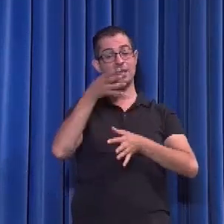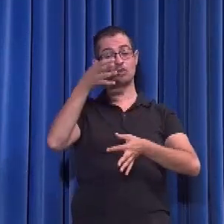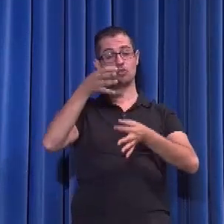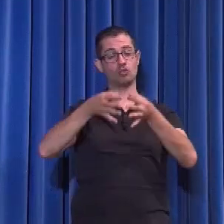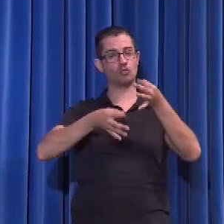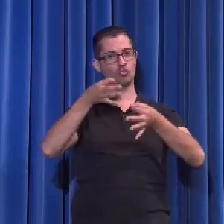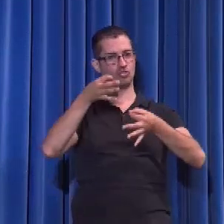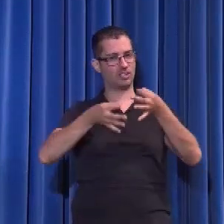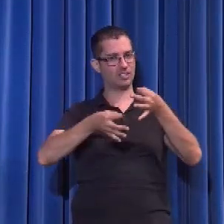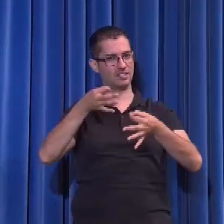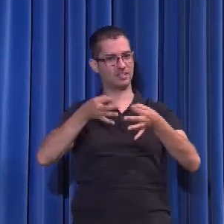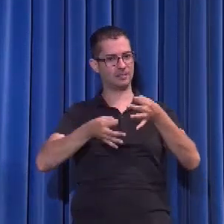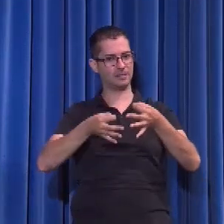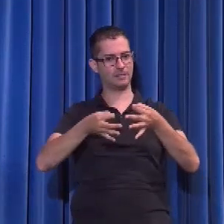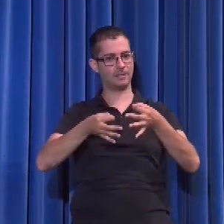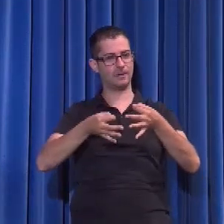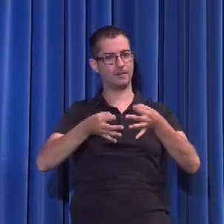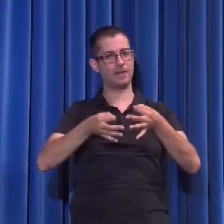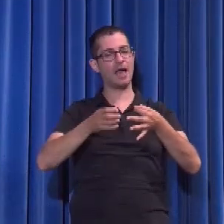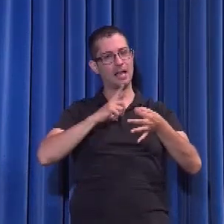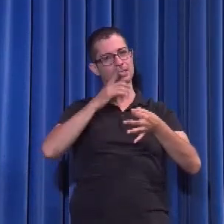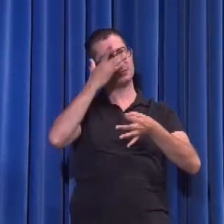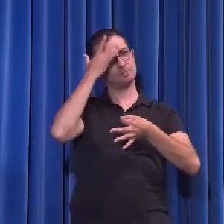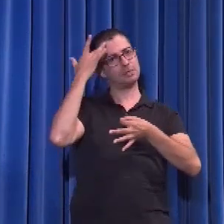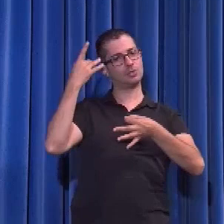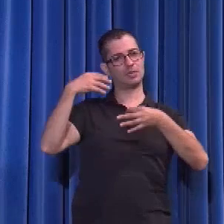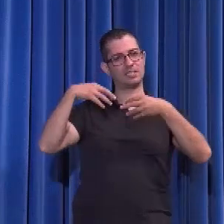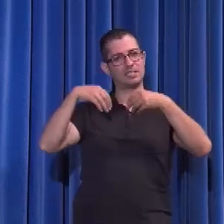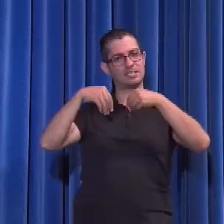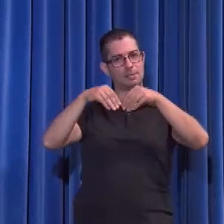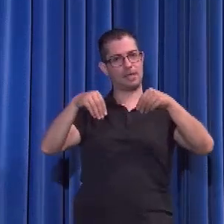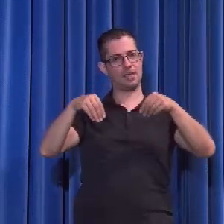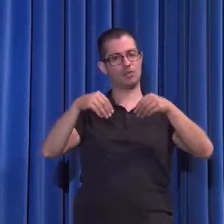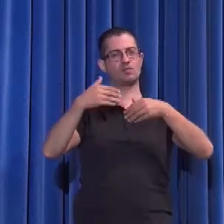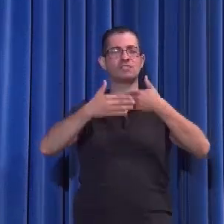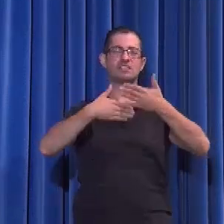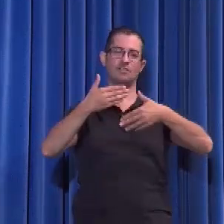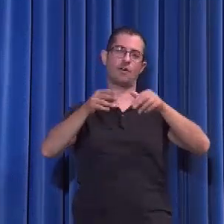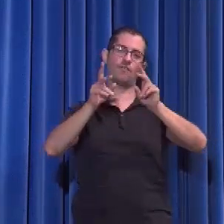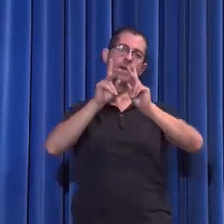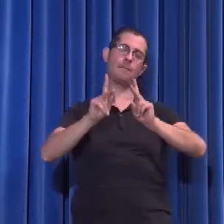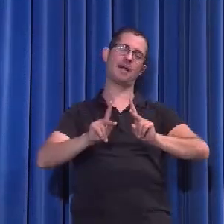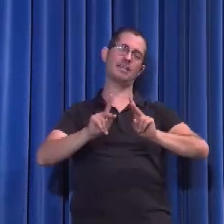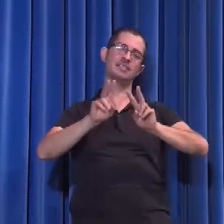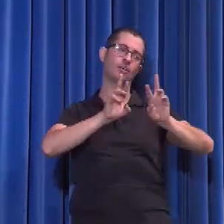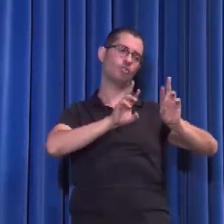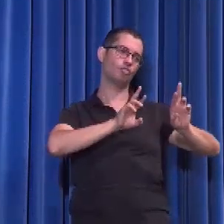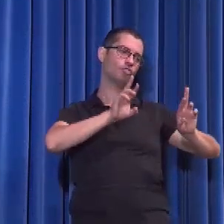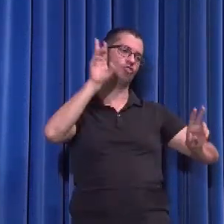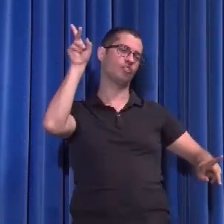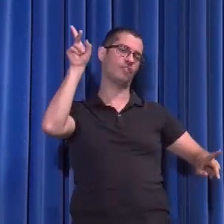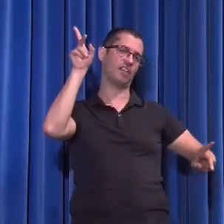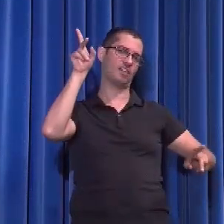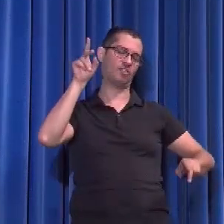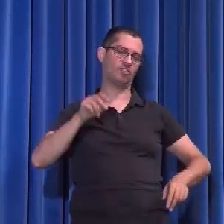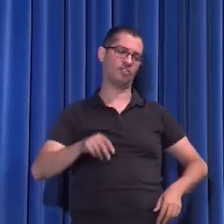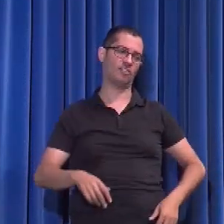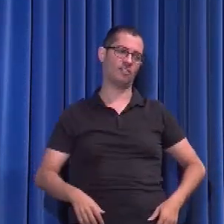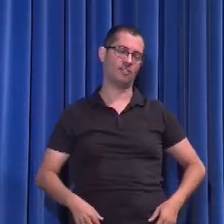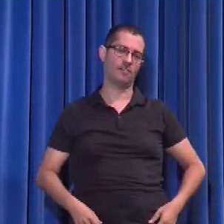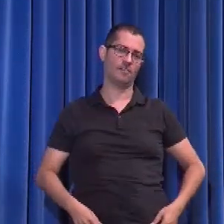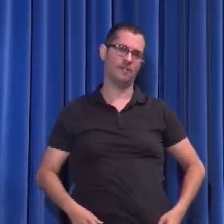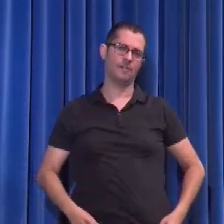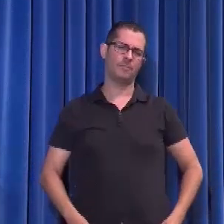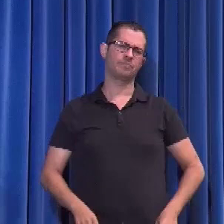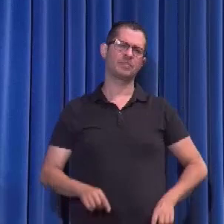justiça. Naqueles que semeiam, que promovem a paz. É diferente. E em